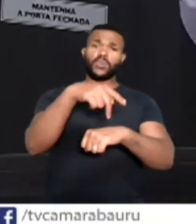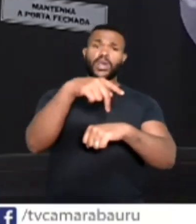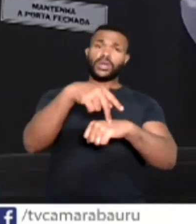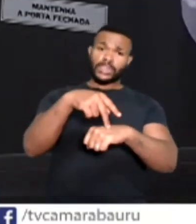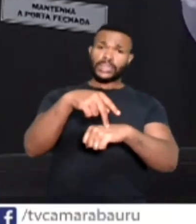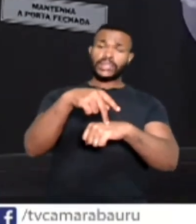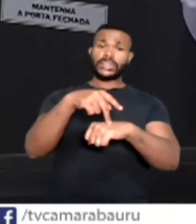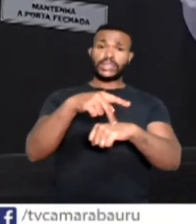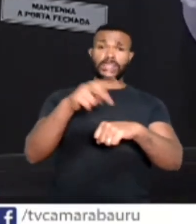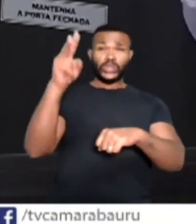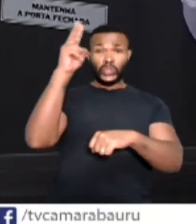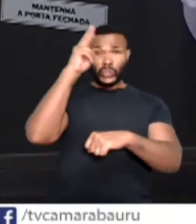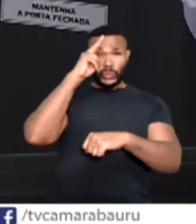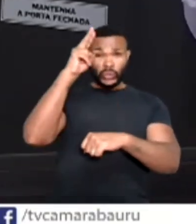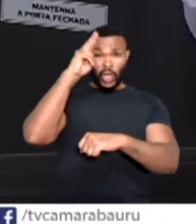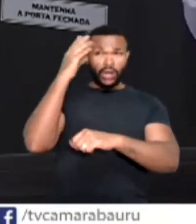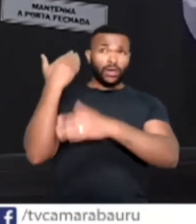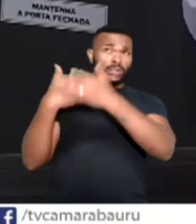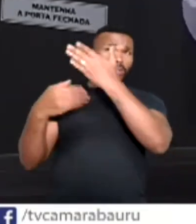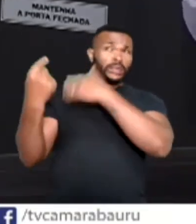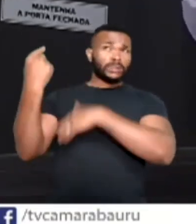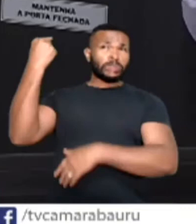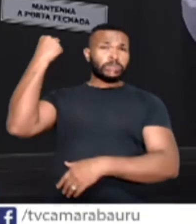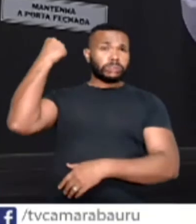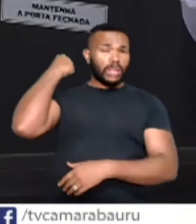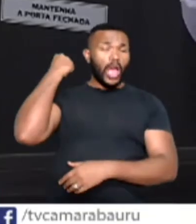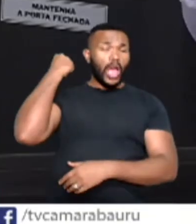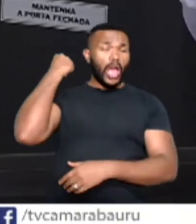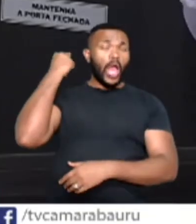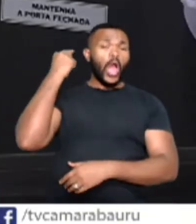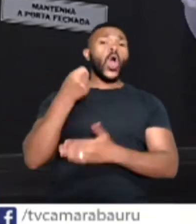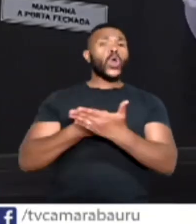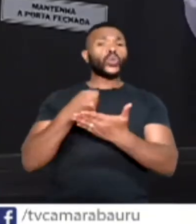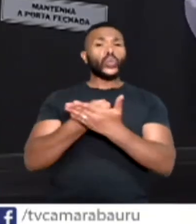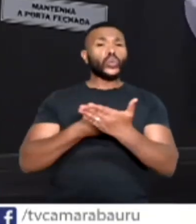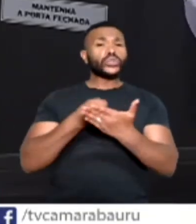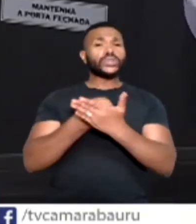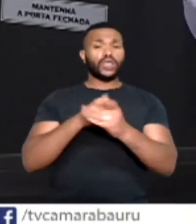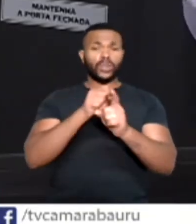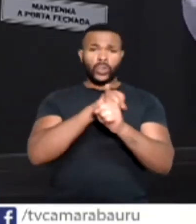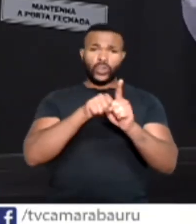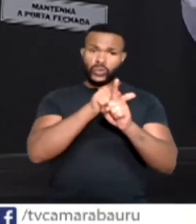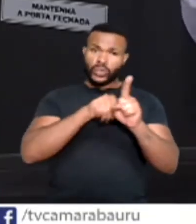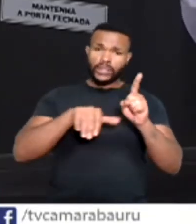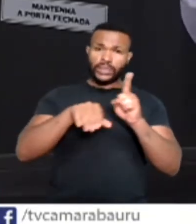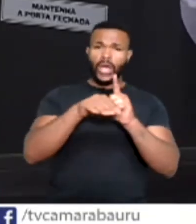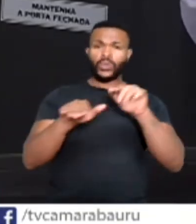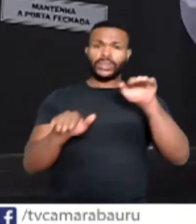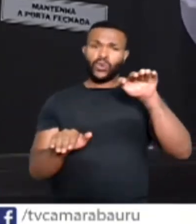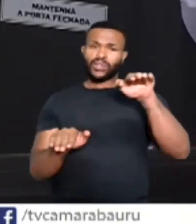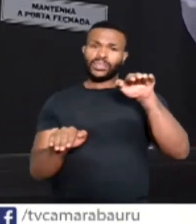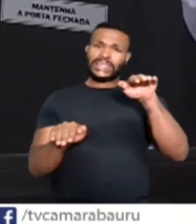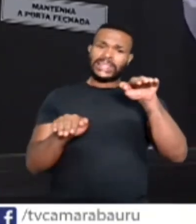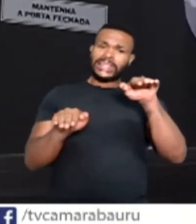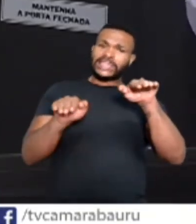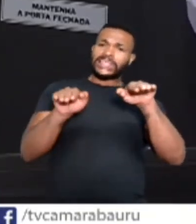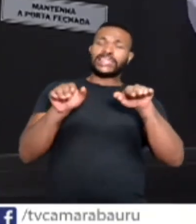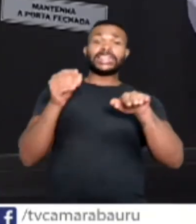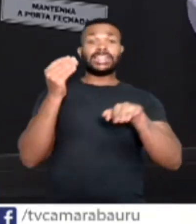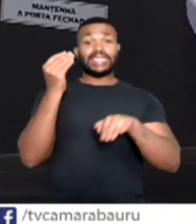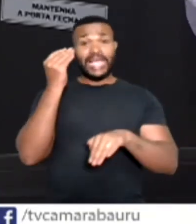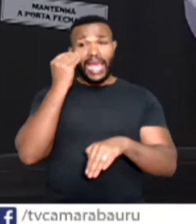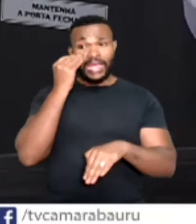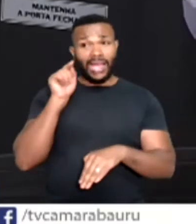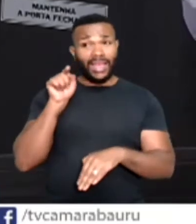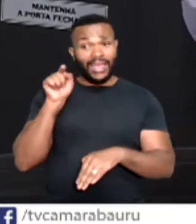historicamente luta para diminuir a desigualdade social, e esse grande flagelo é de todo cristão que